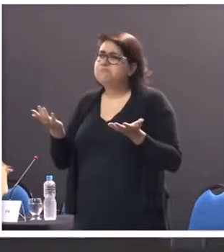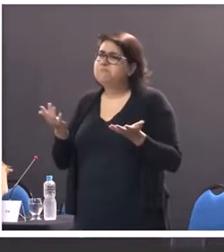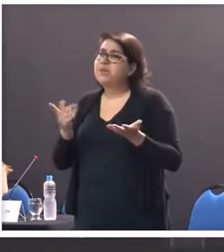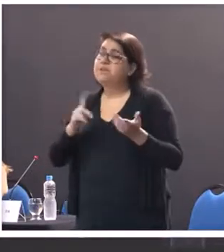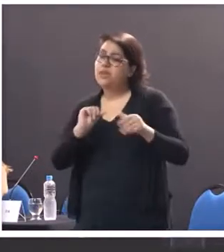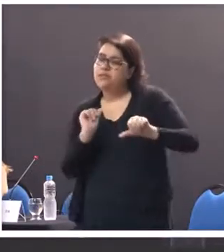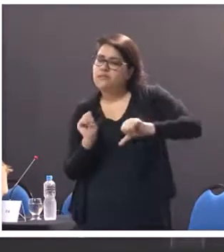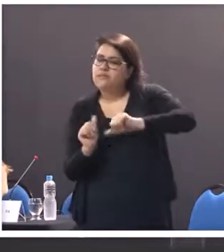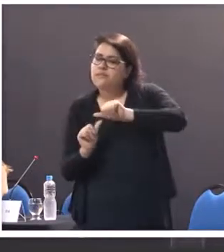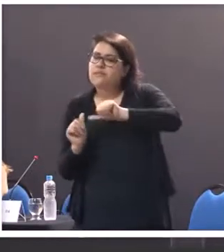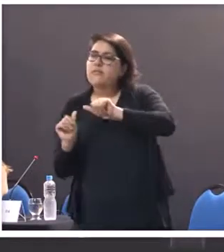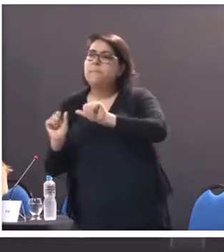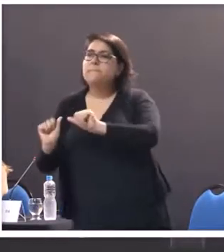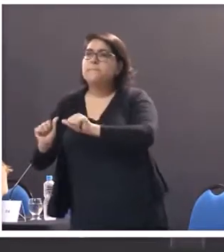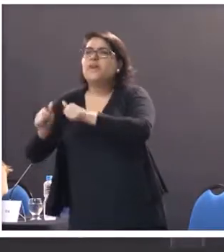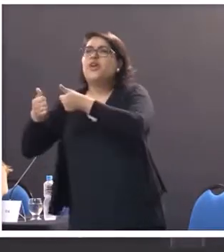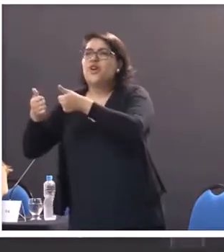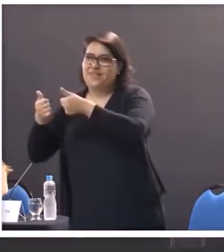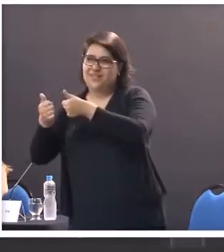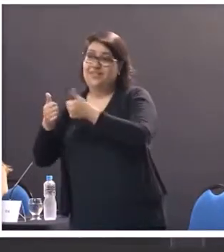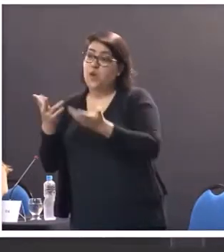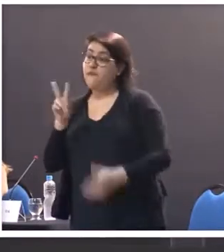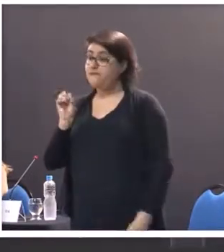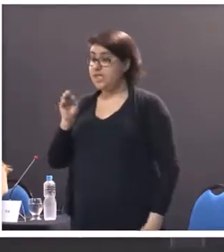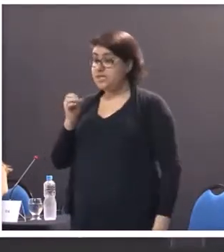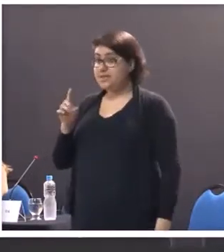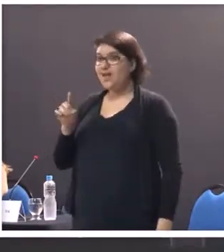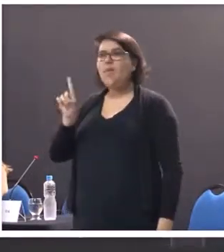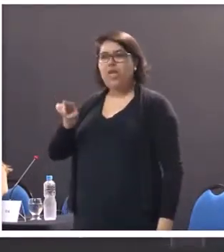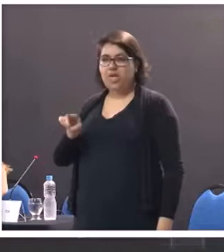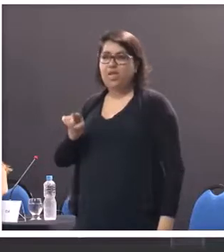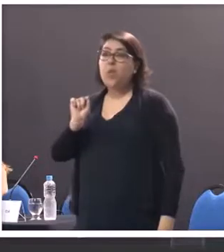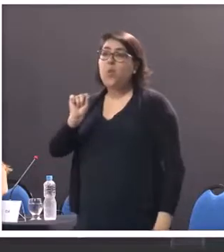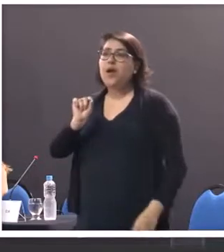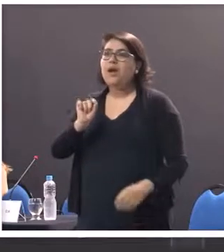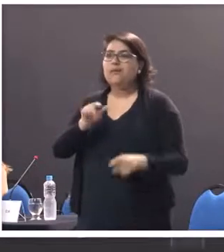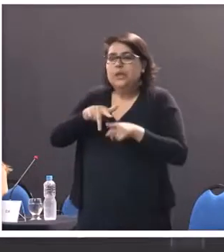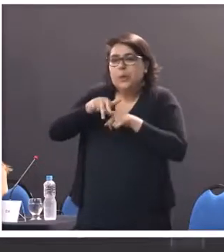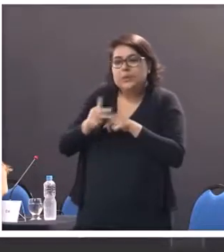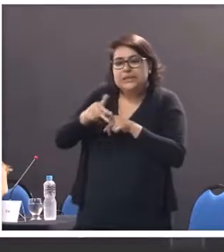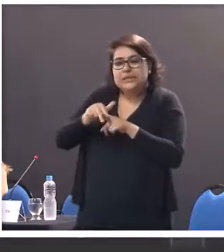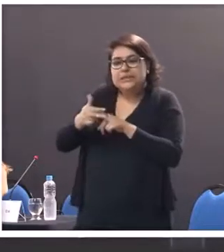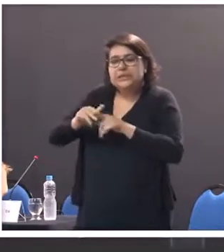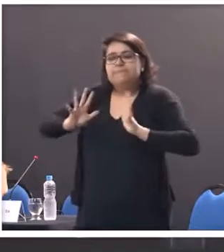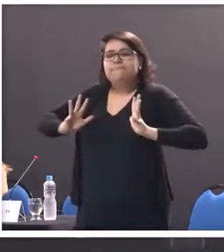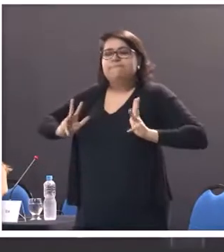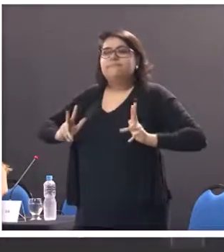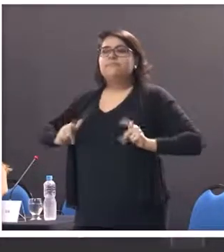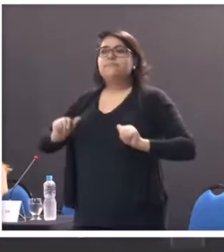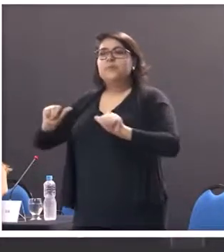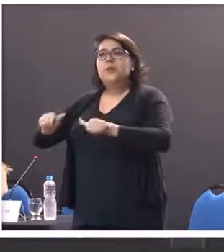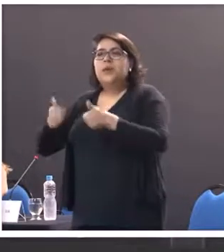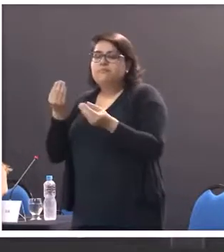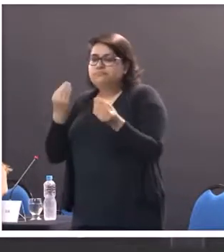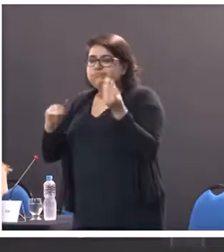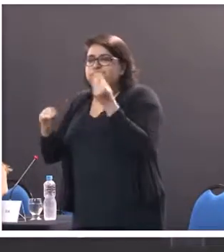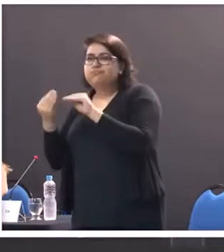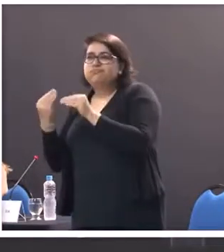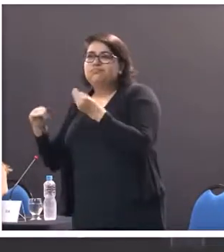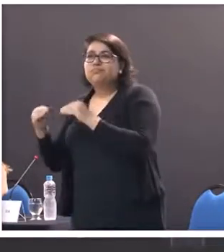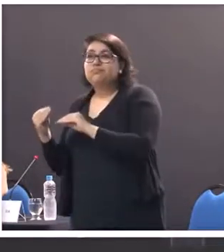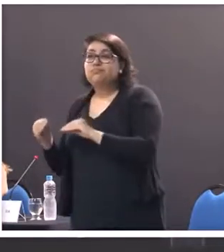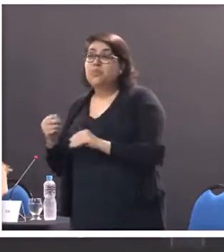traz a definição, uma das definições para a versão é essa. É melhorar, né, aquilo ali, aquele texto. A gente diz assim, saiu a